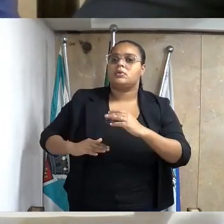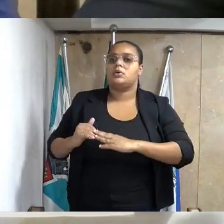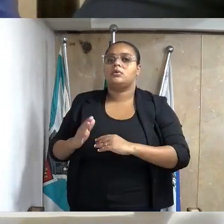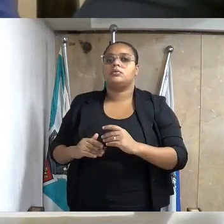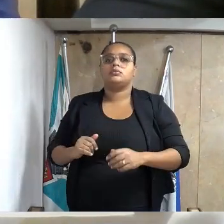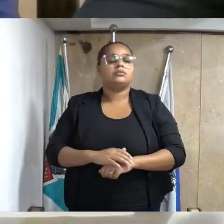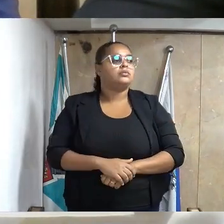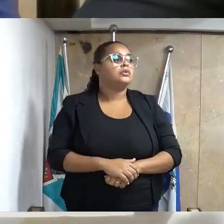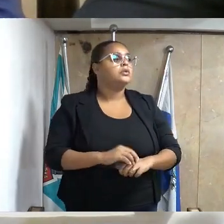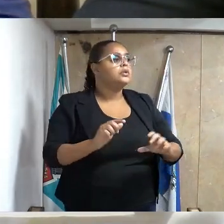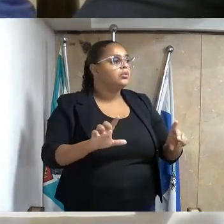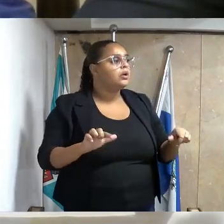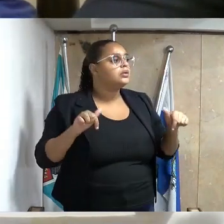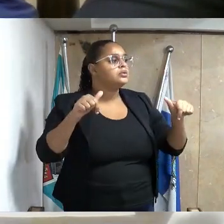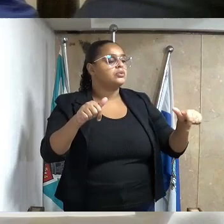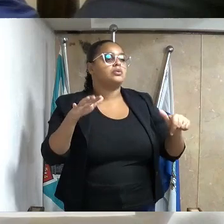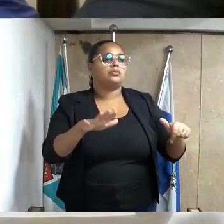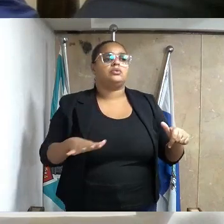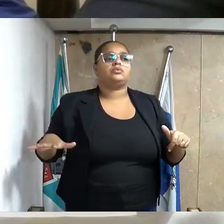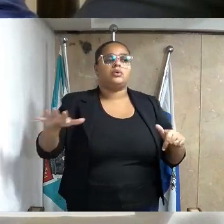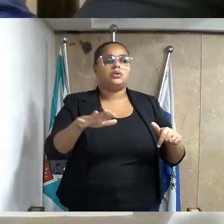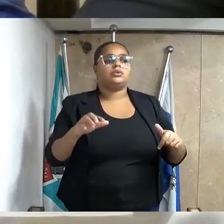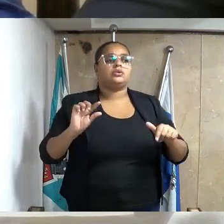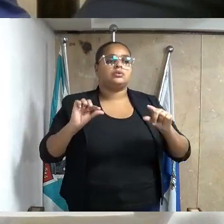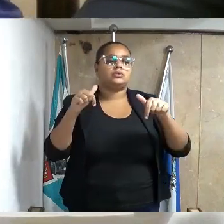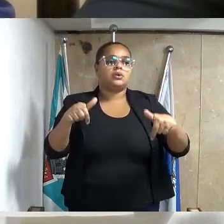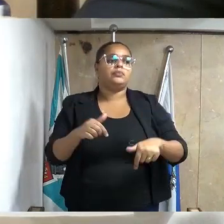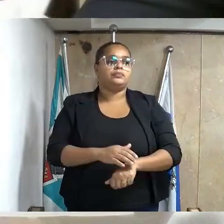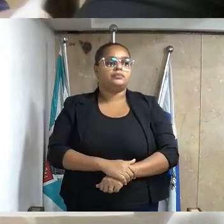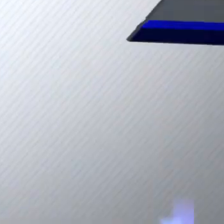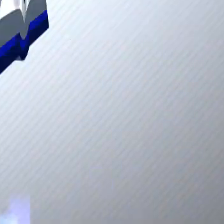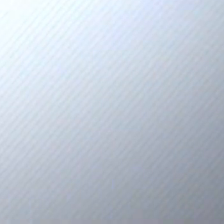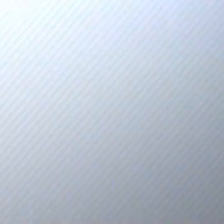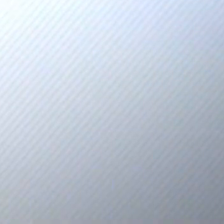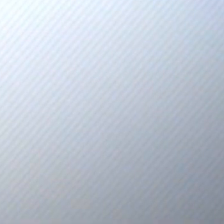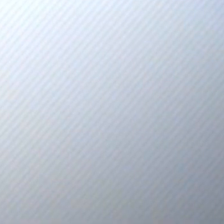que lhe rendeu destaque em sua área de atuação.